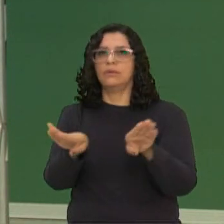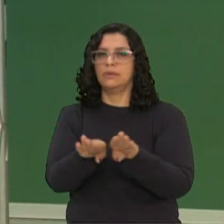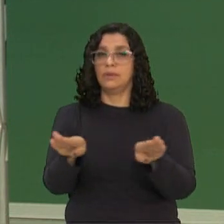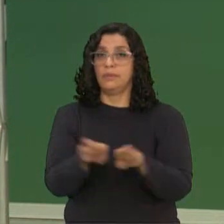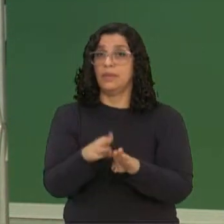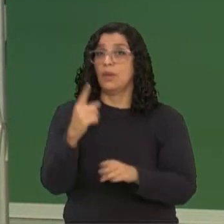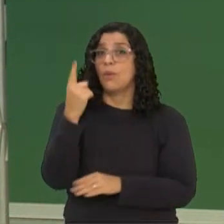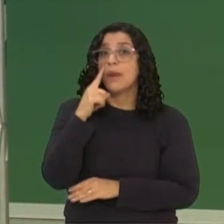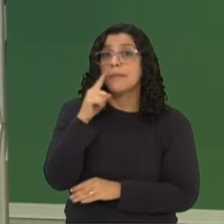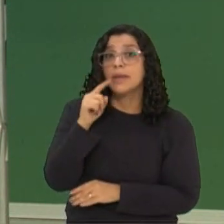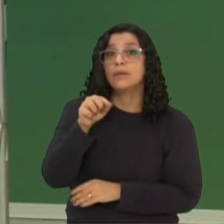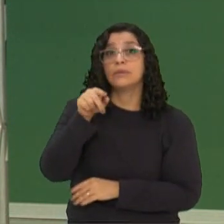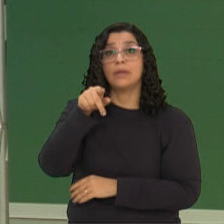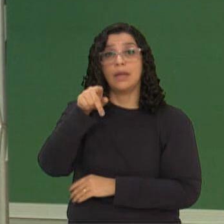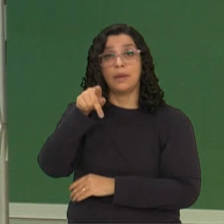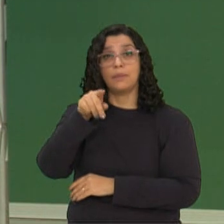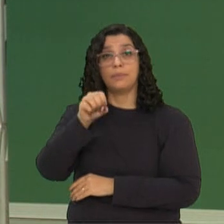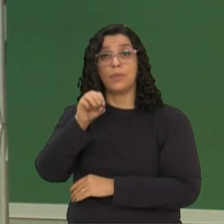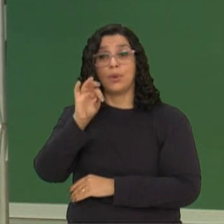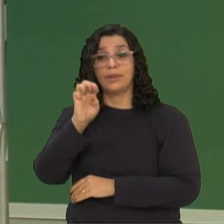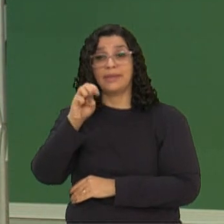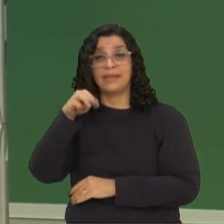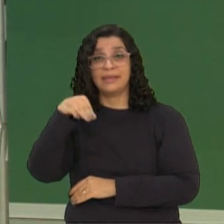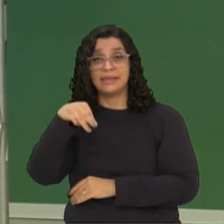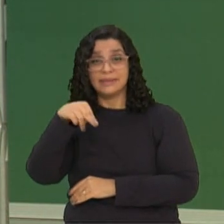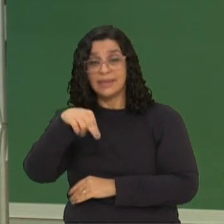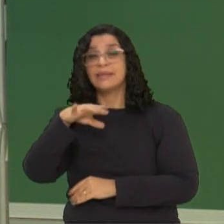potência é em watts, né? Watts.